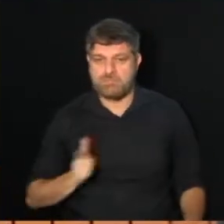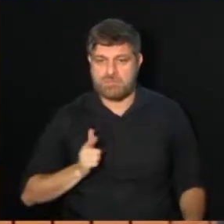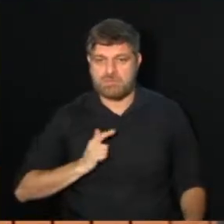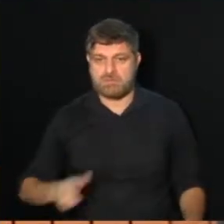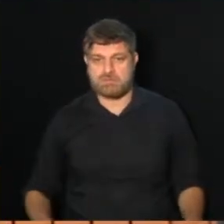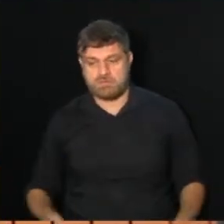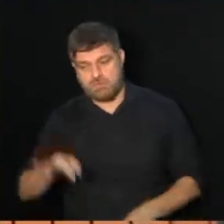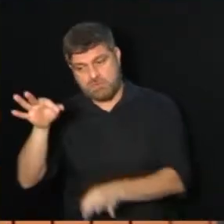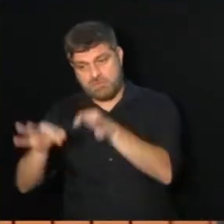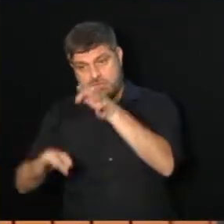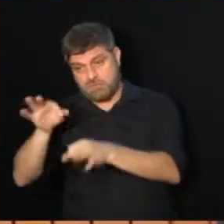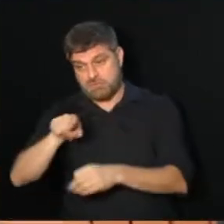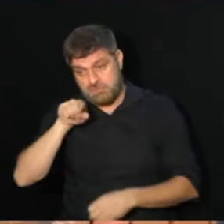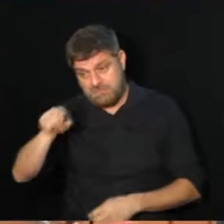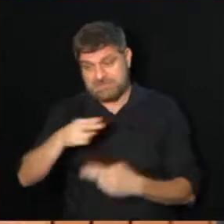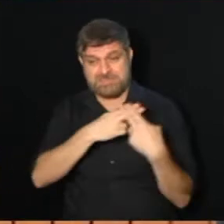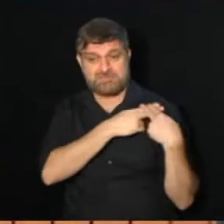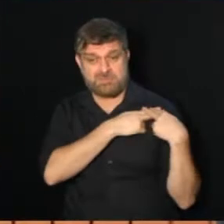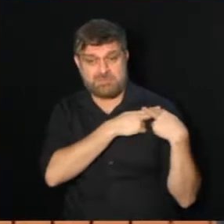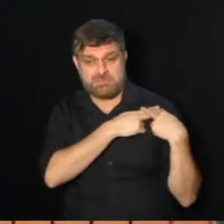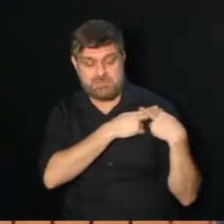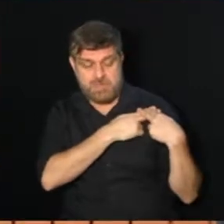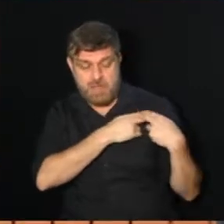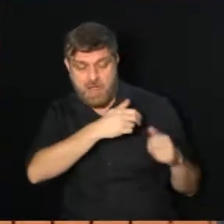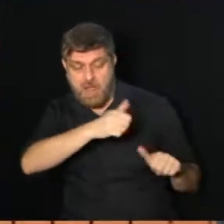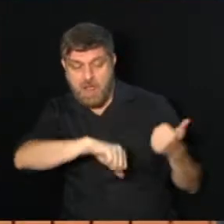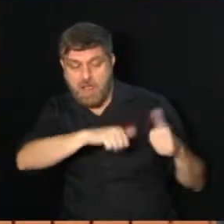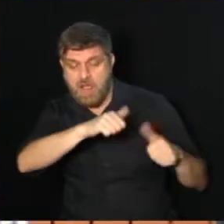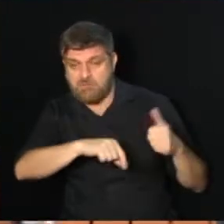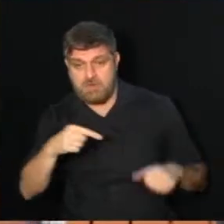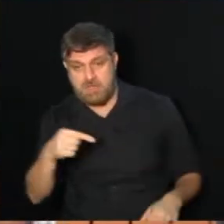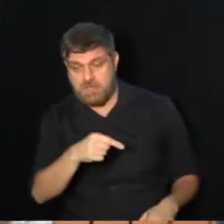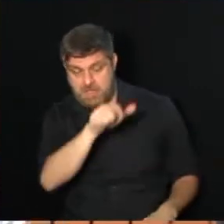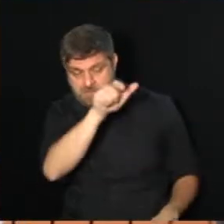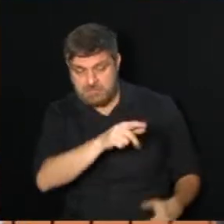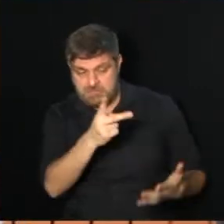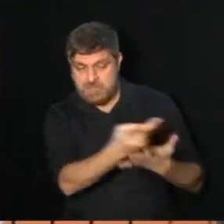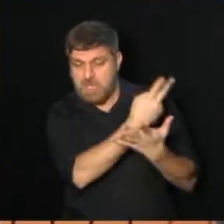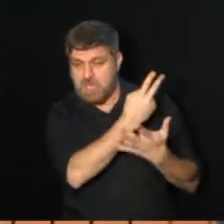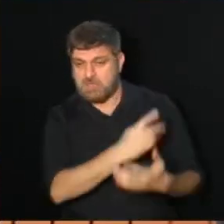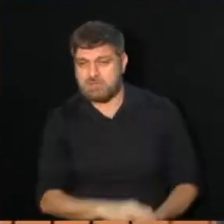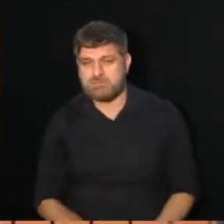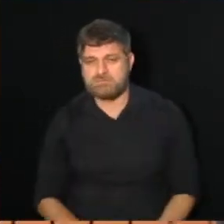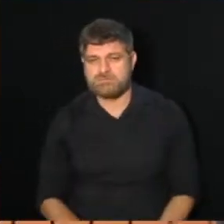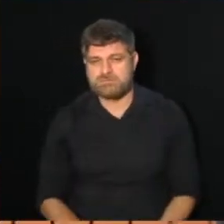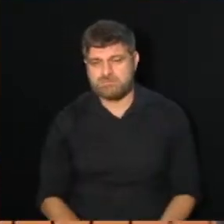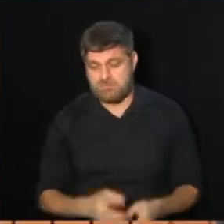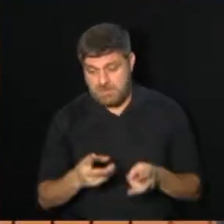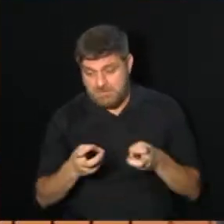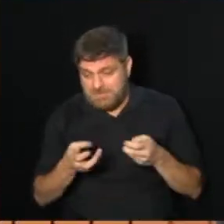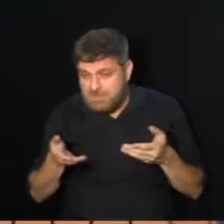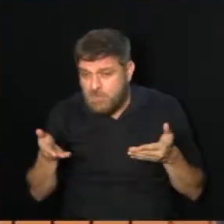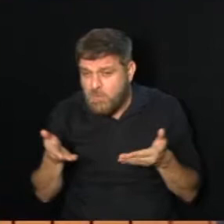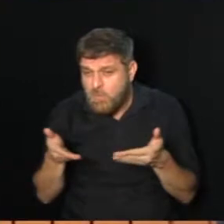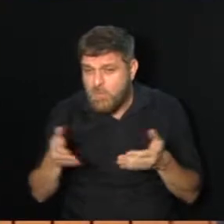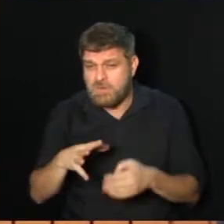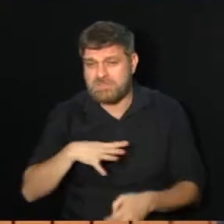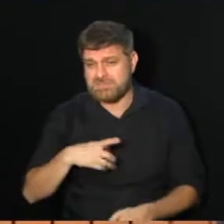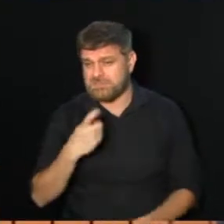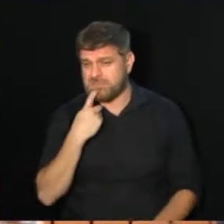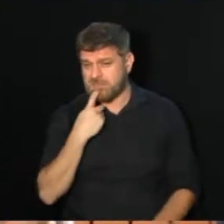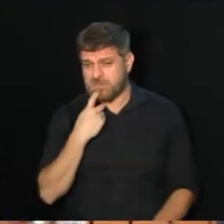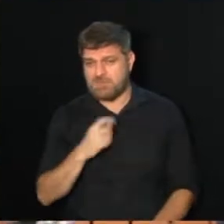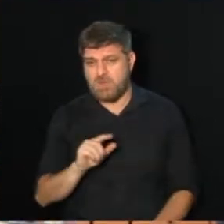chamado para dirimir aquele problema. E eu vejo que hoje, aqui em Campinas